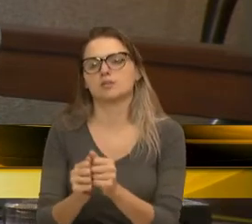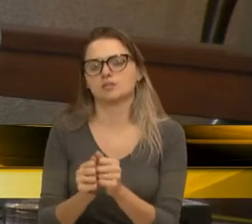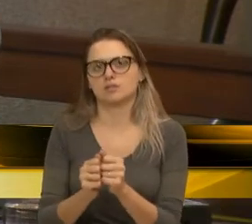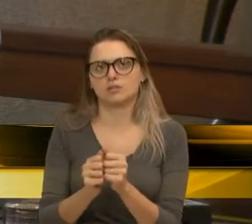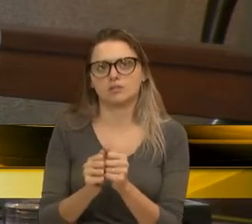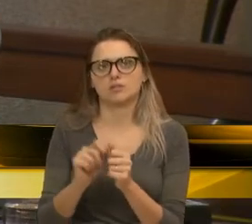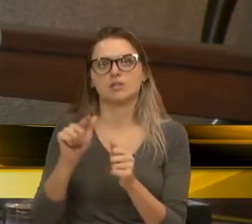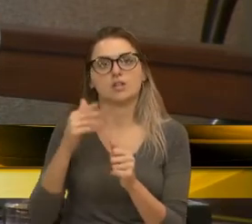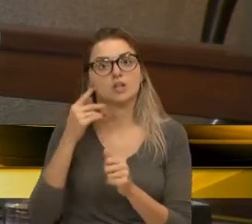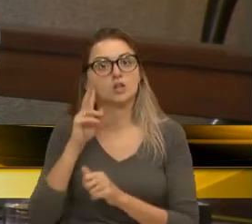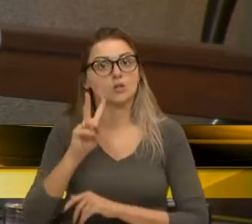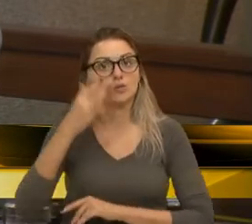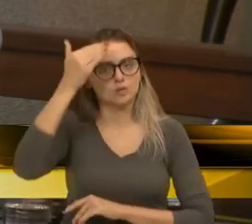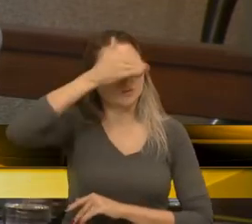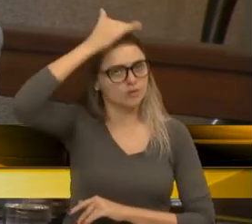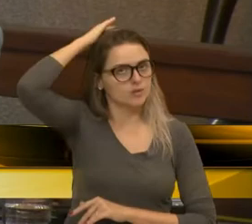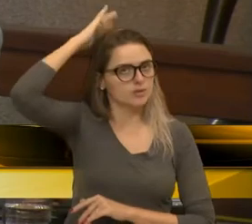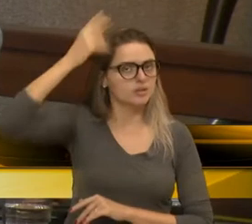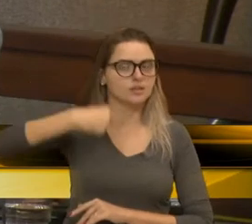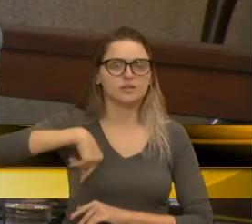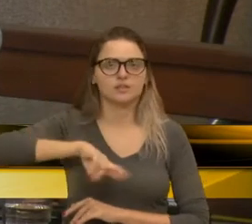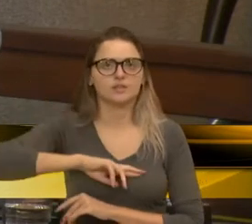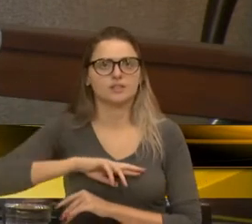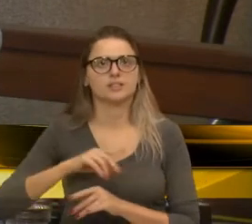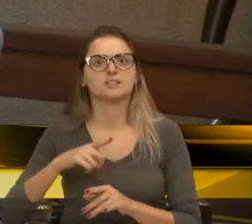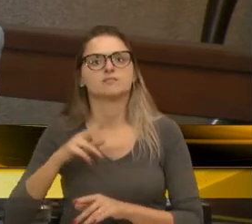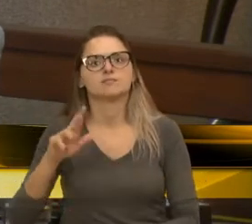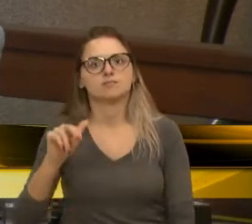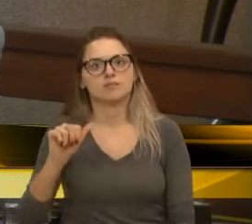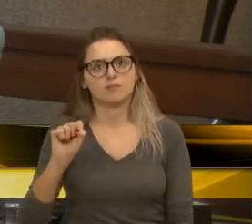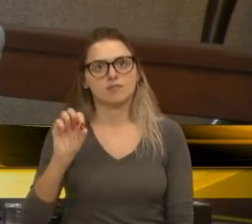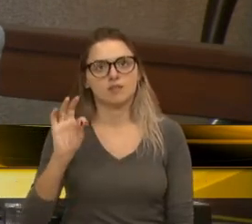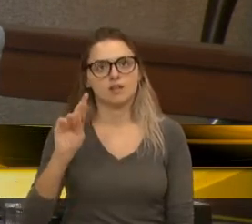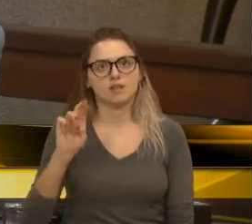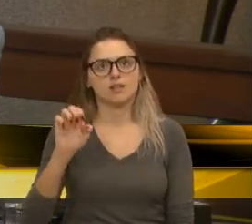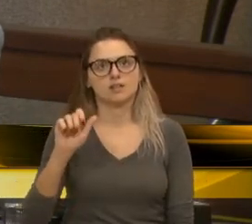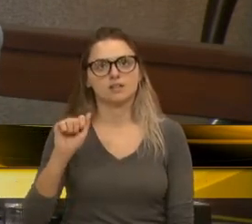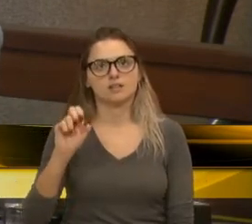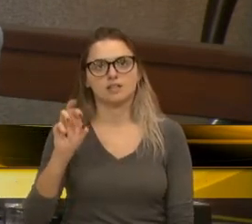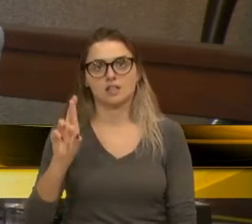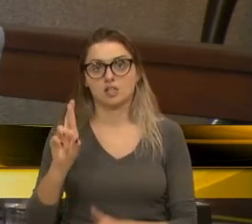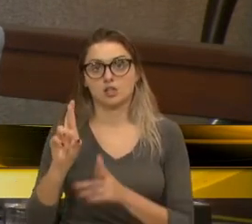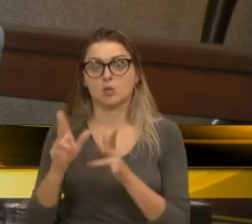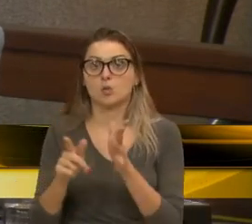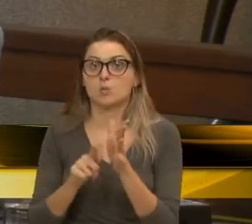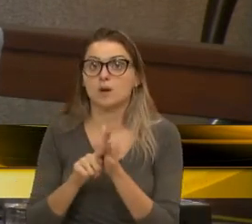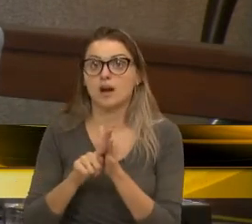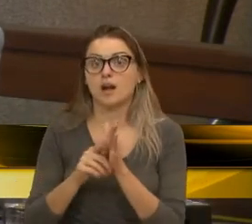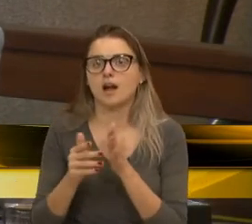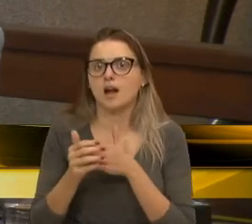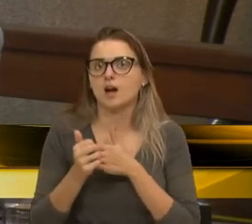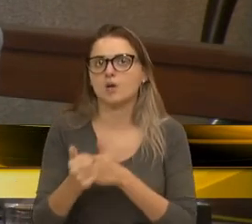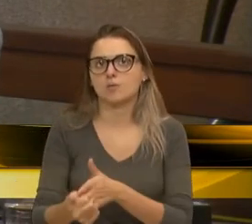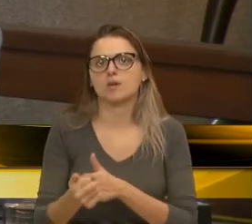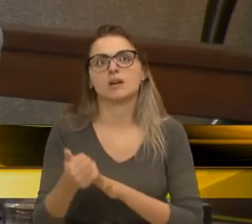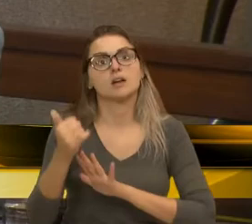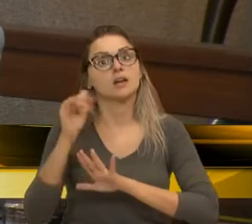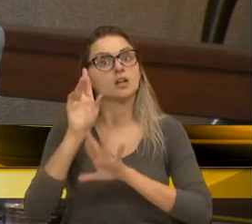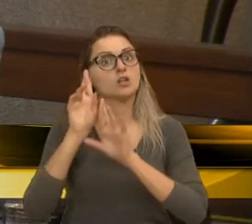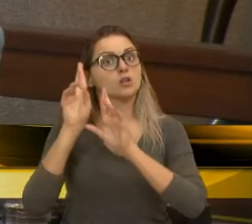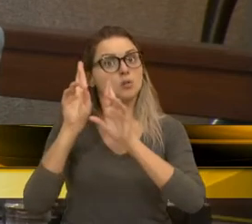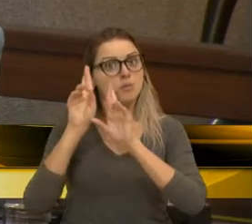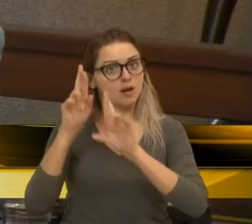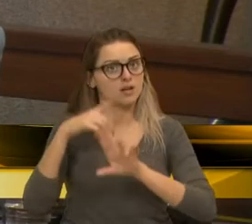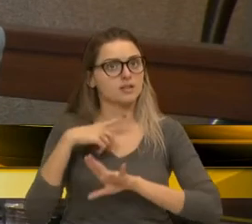prefeito Alceu e nós, na época, colocamos o rastreador e eu espero que ali tenha o rastreador. Se não tiver, é